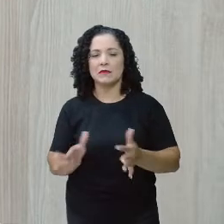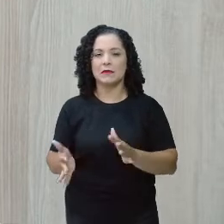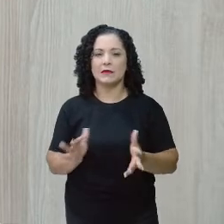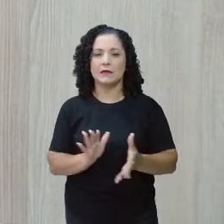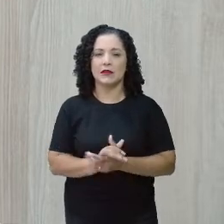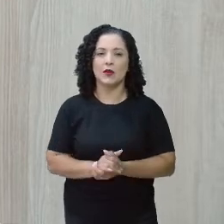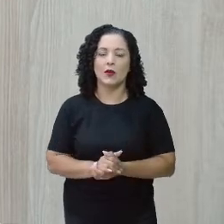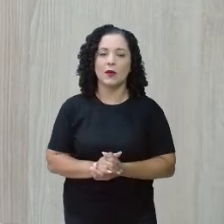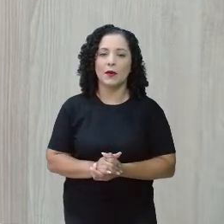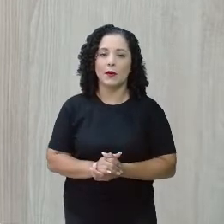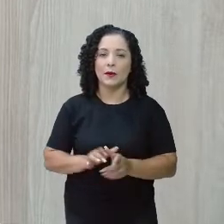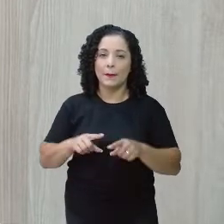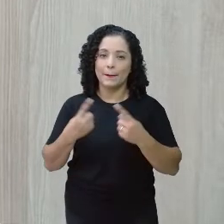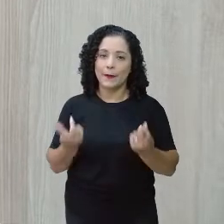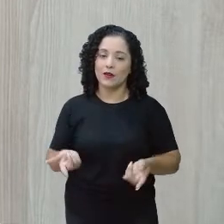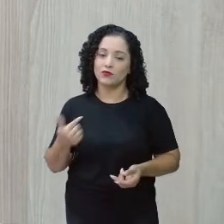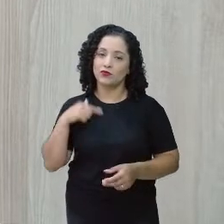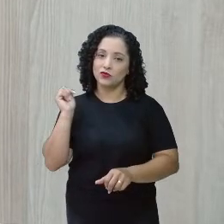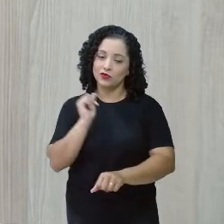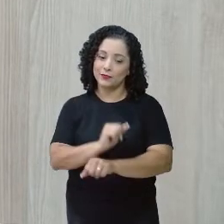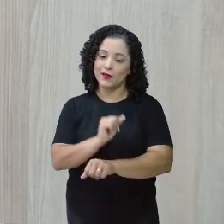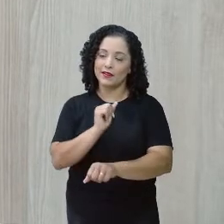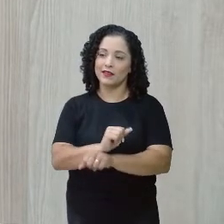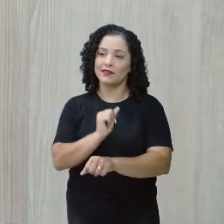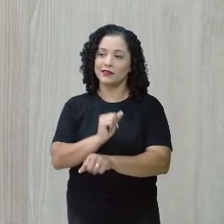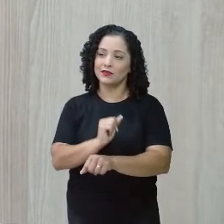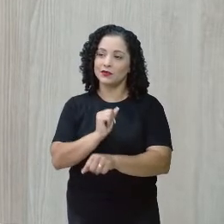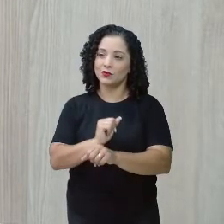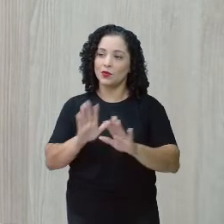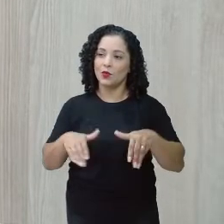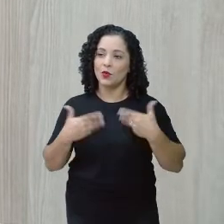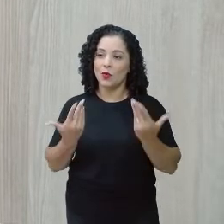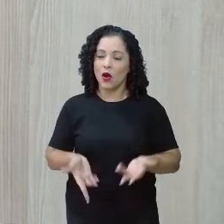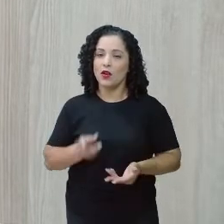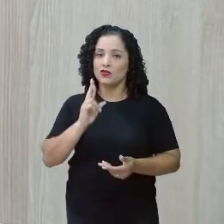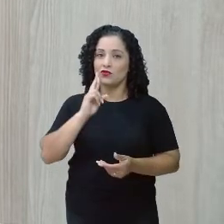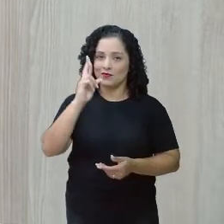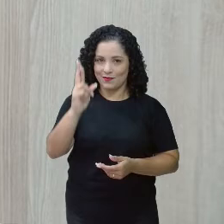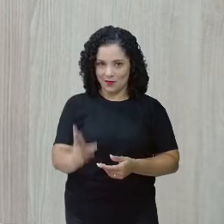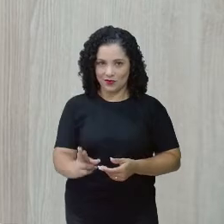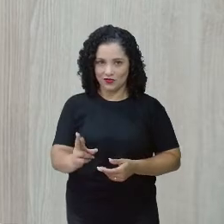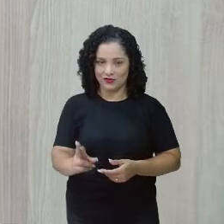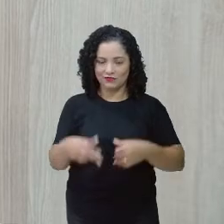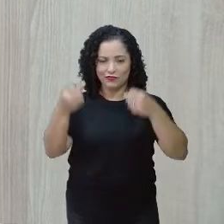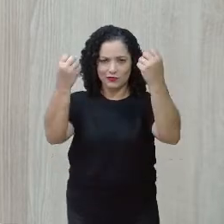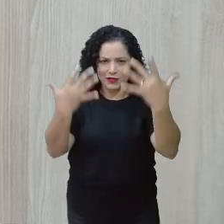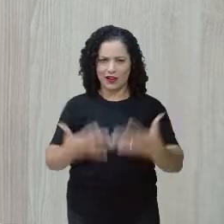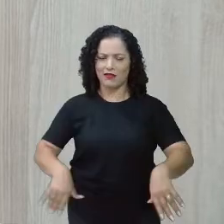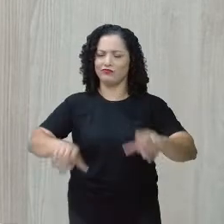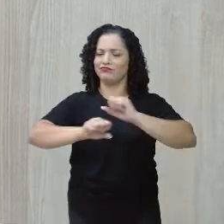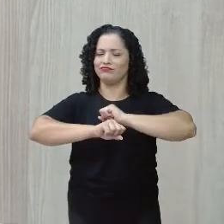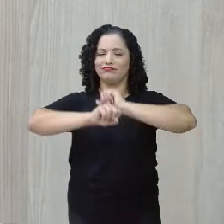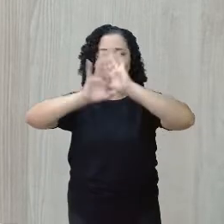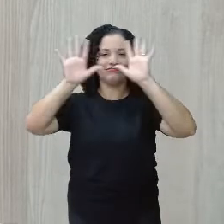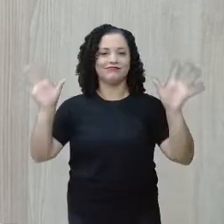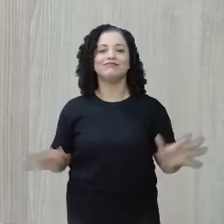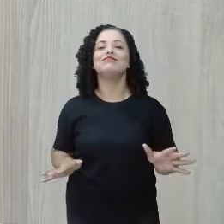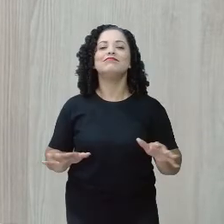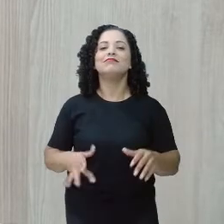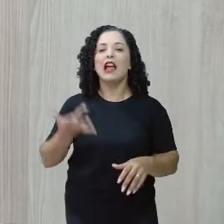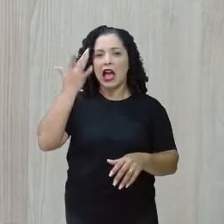máximo. Mas aqui eu estou aguardando que alguém aqui fale que resposta é essa aí, que você explicou tão bem. Ele